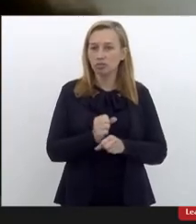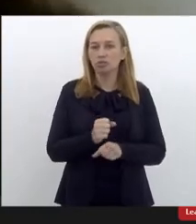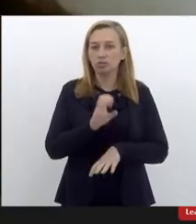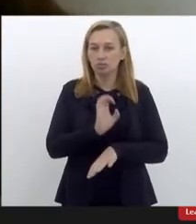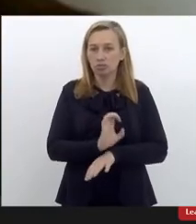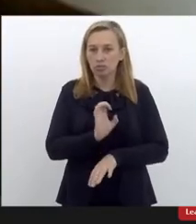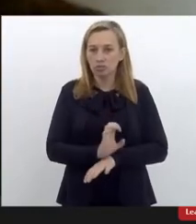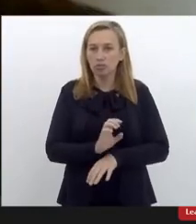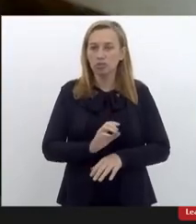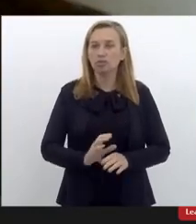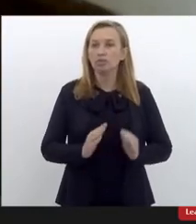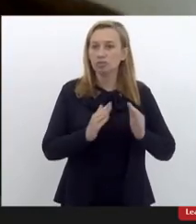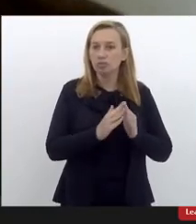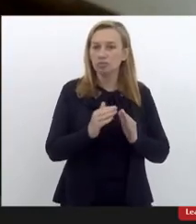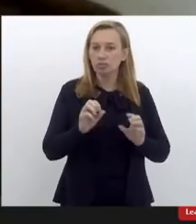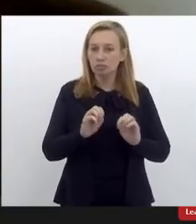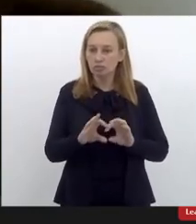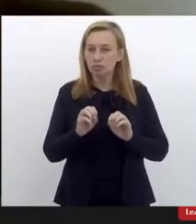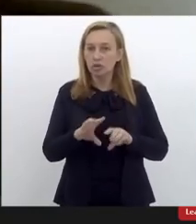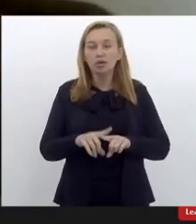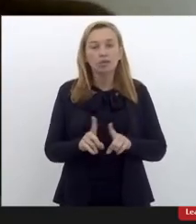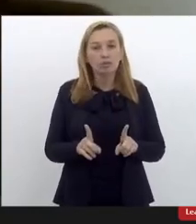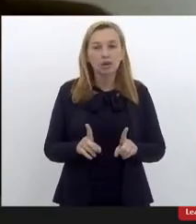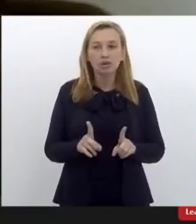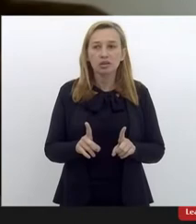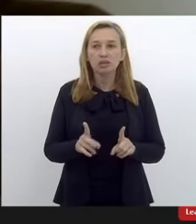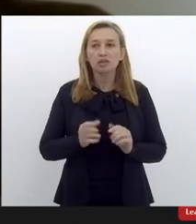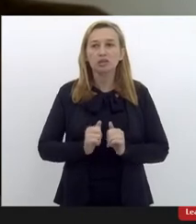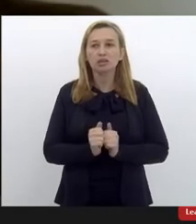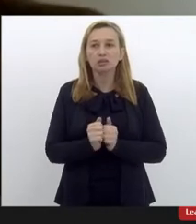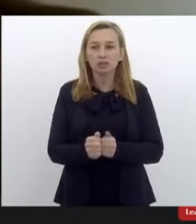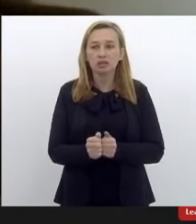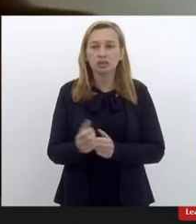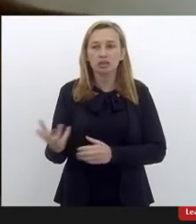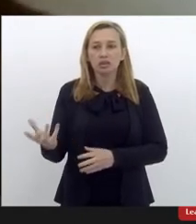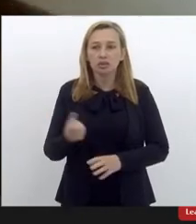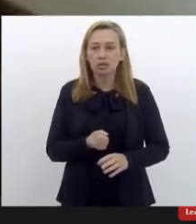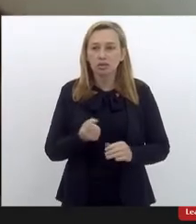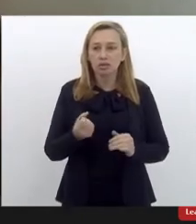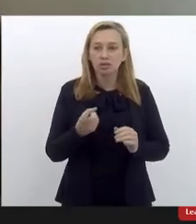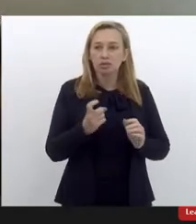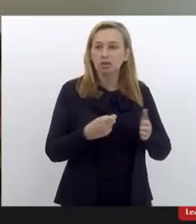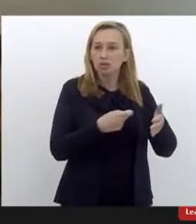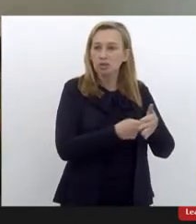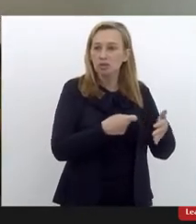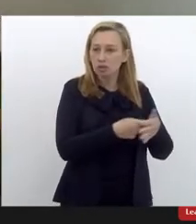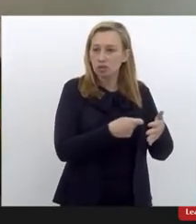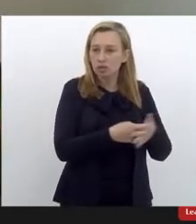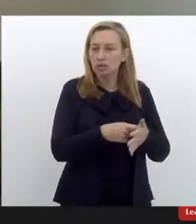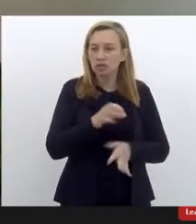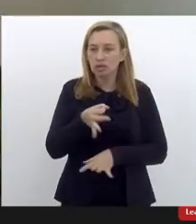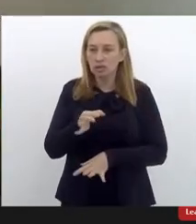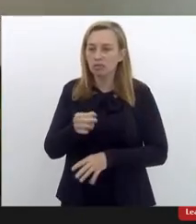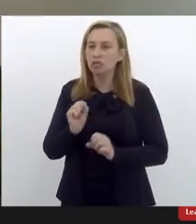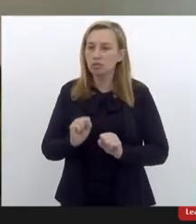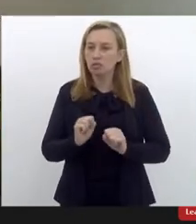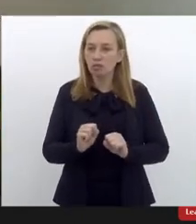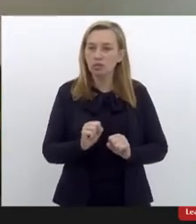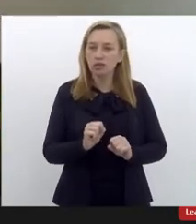né, pela CAD Educação, mas a gente segue recebendo denúncias e que eventualmente podem